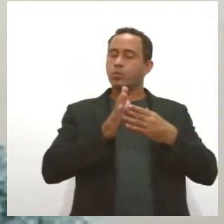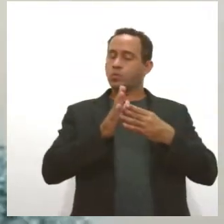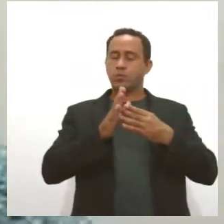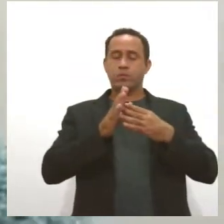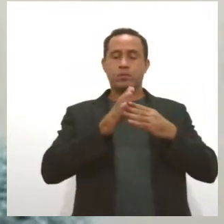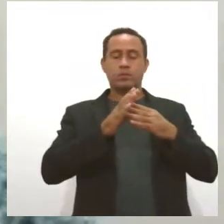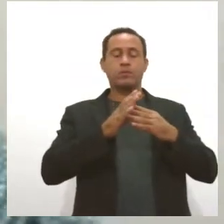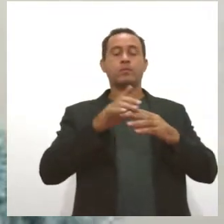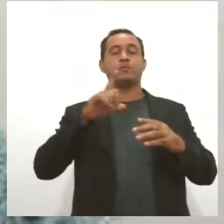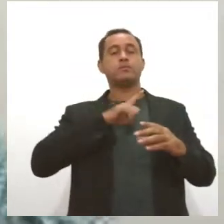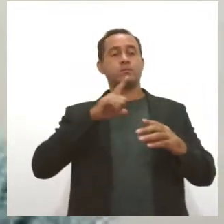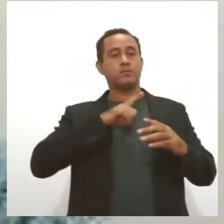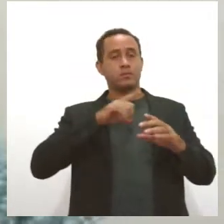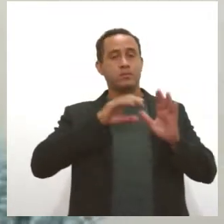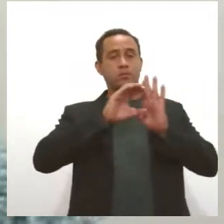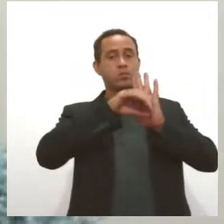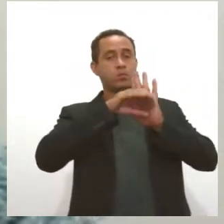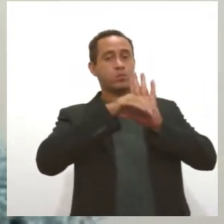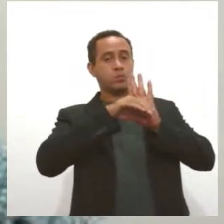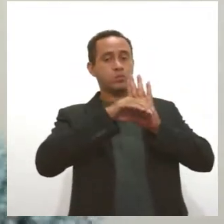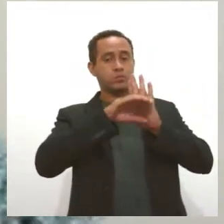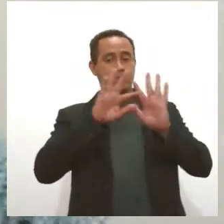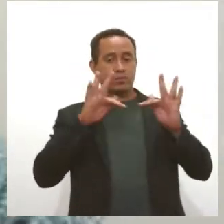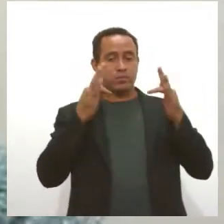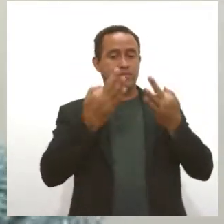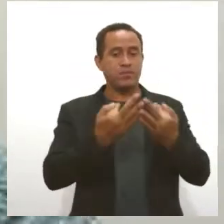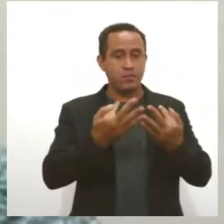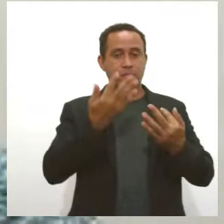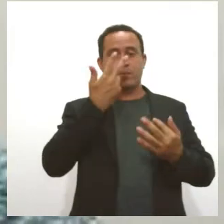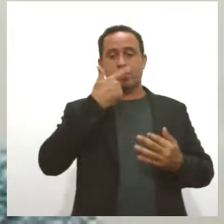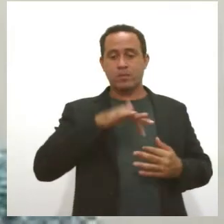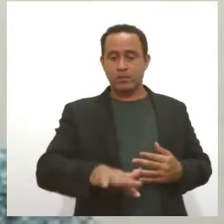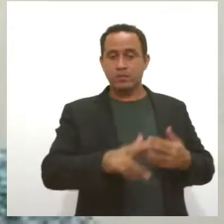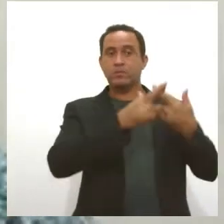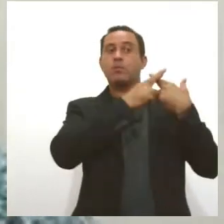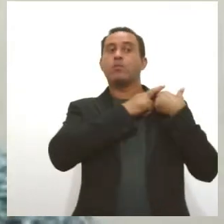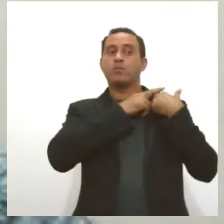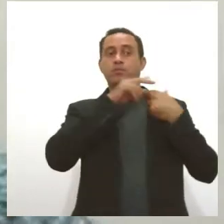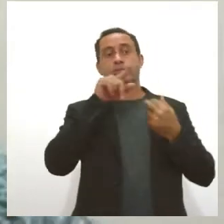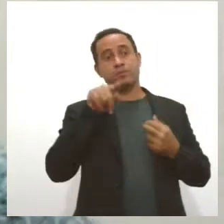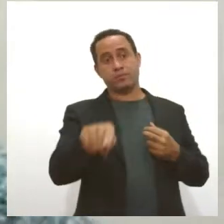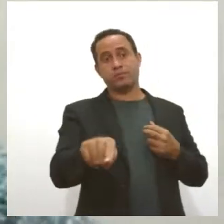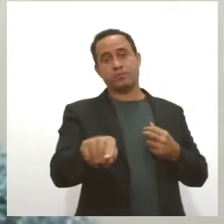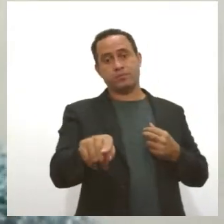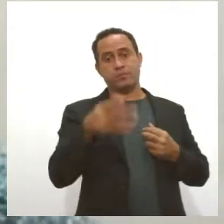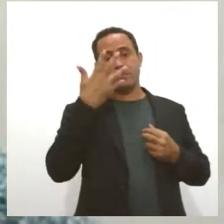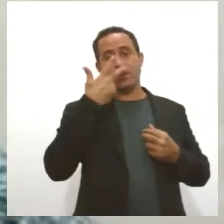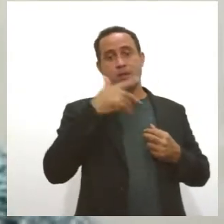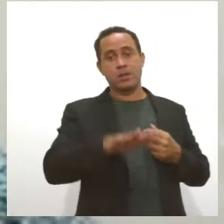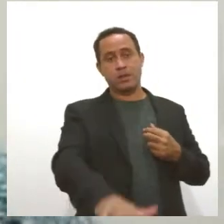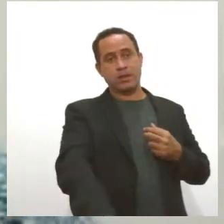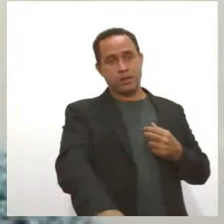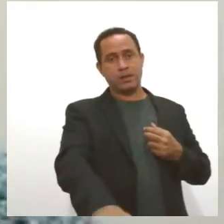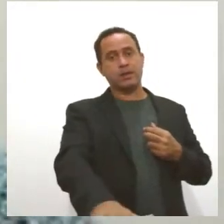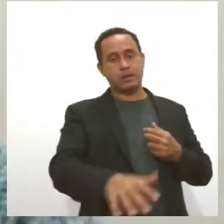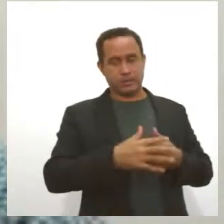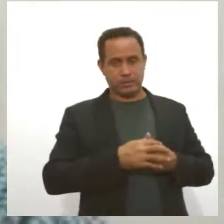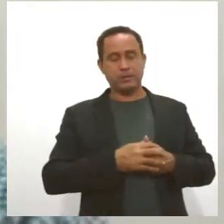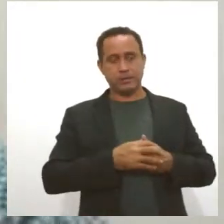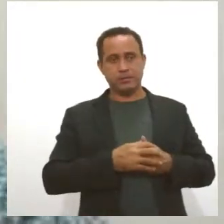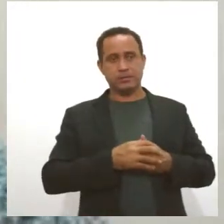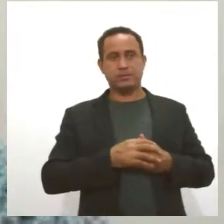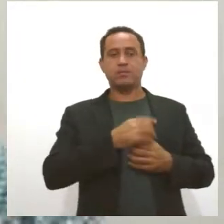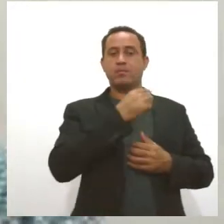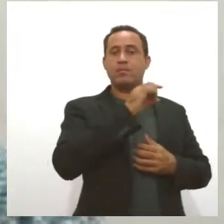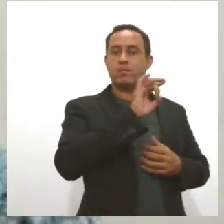criança acabam que sendo responsáveis pela educação dela, seja no lógico, e cada